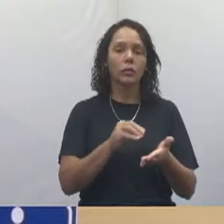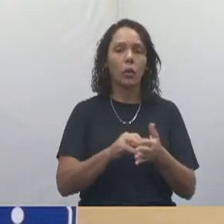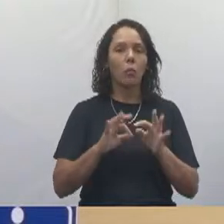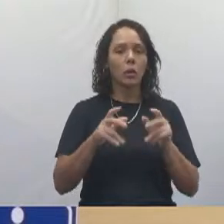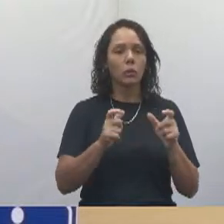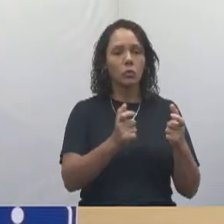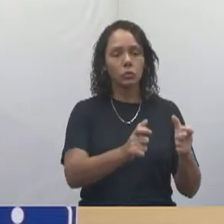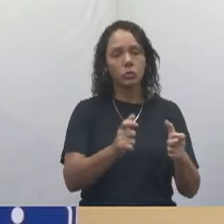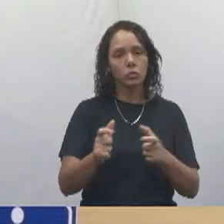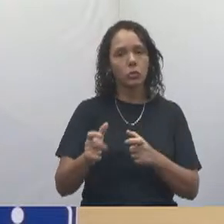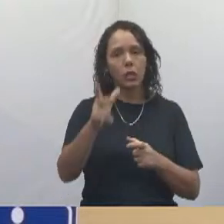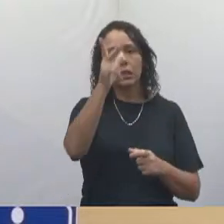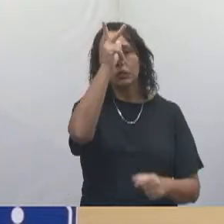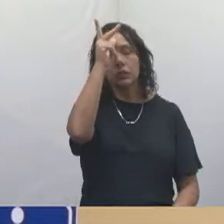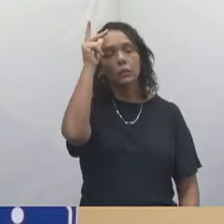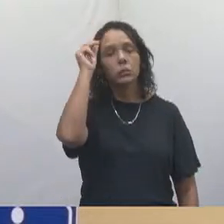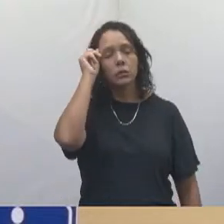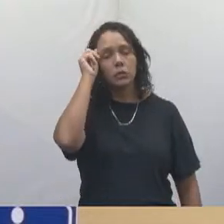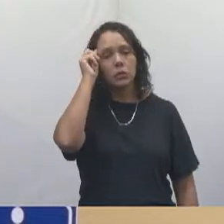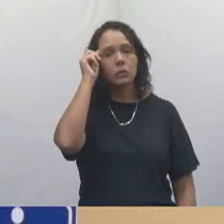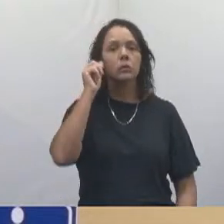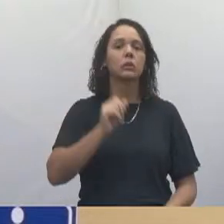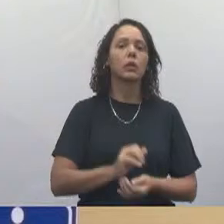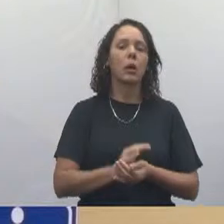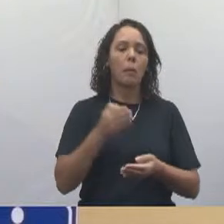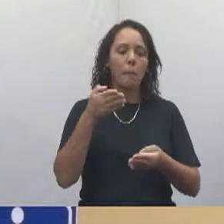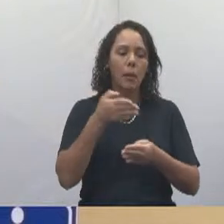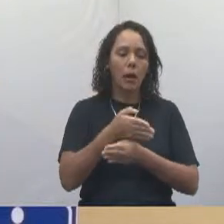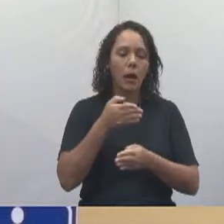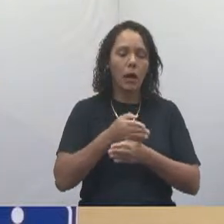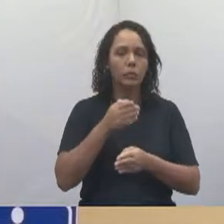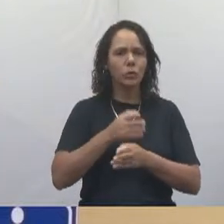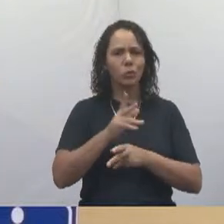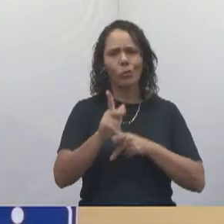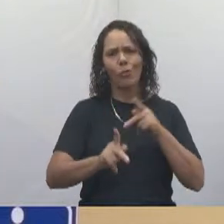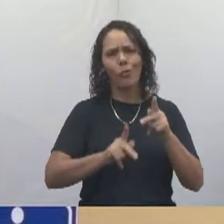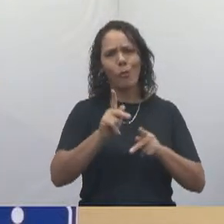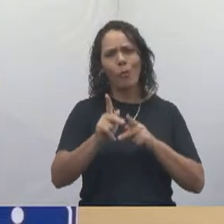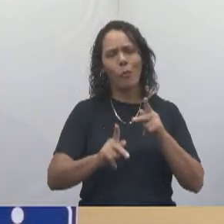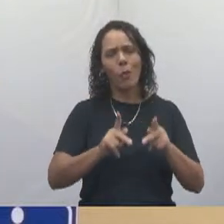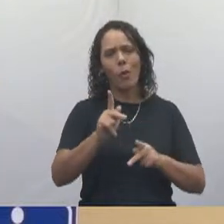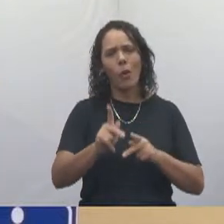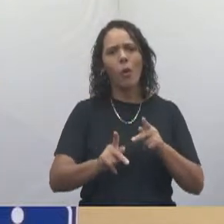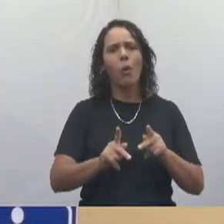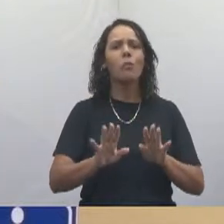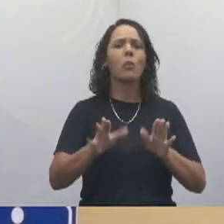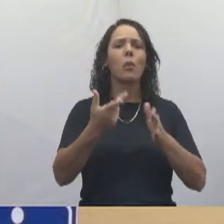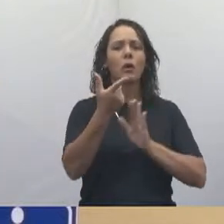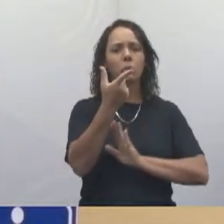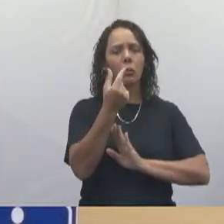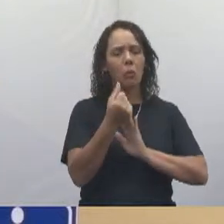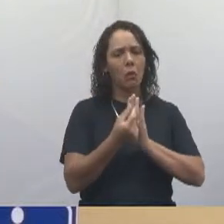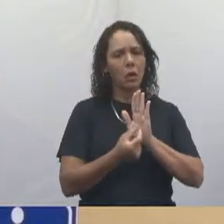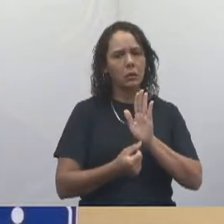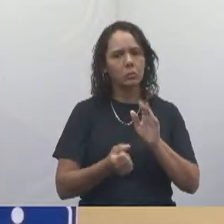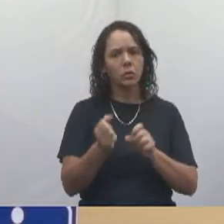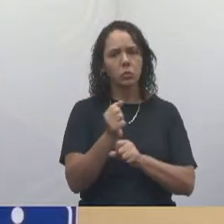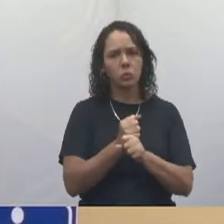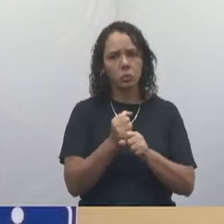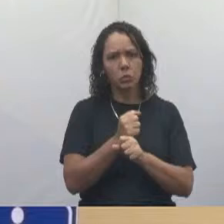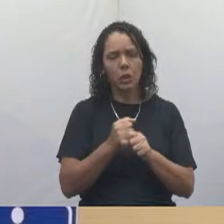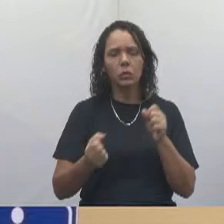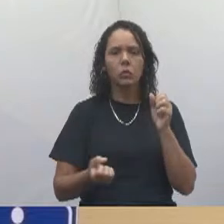administração, diagnósticos, participação popular na elaboração das peças orçamentárias,